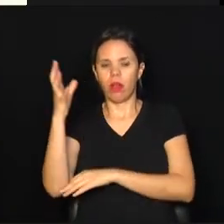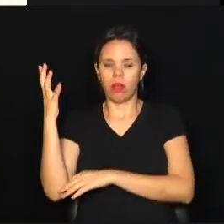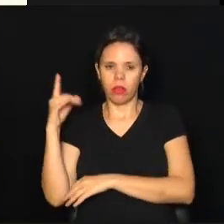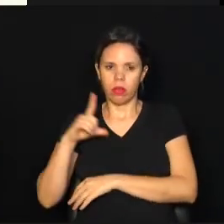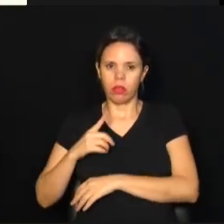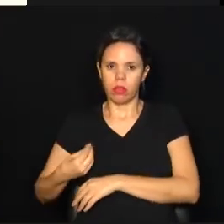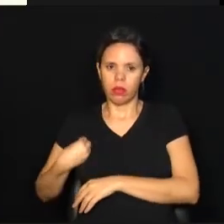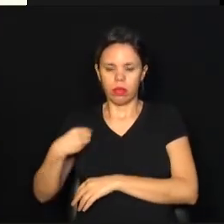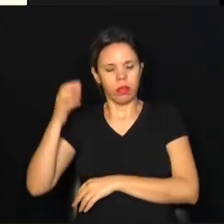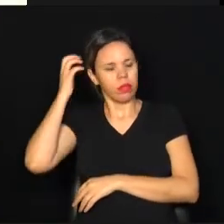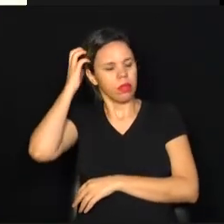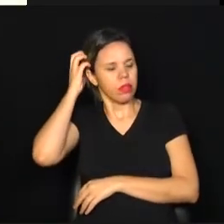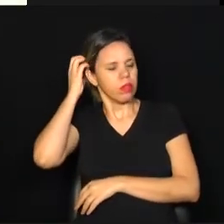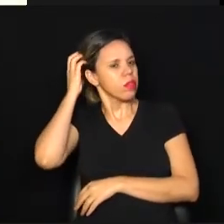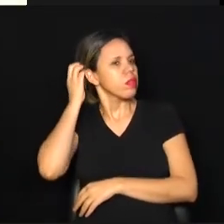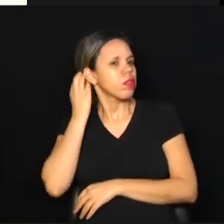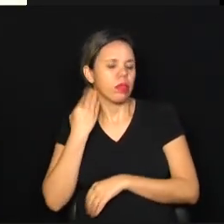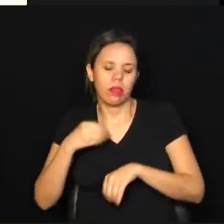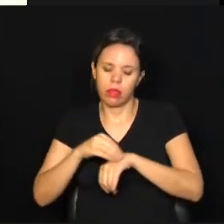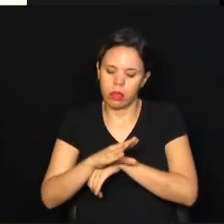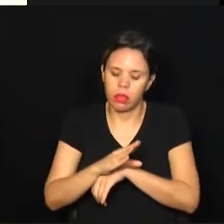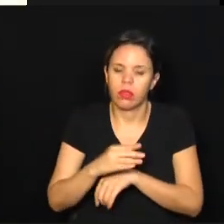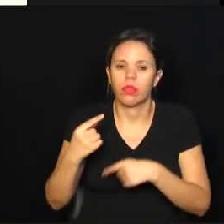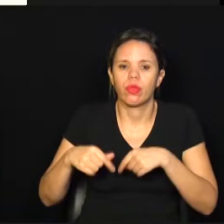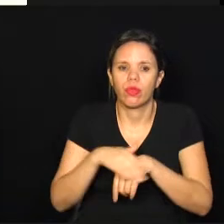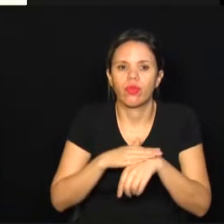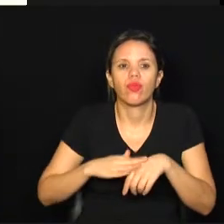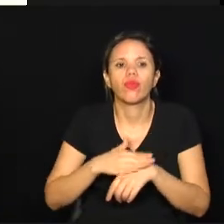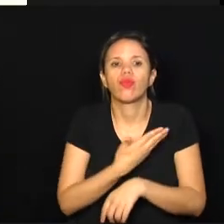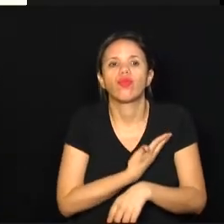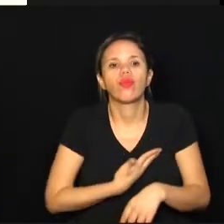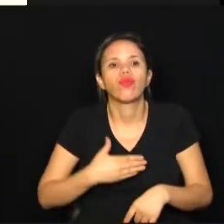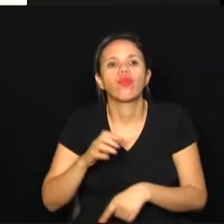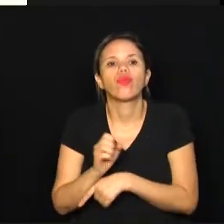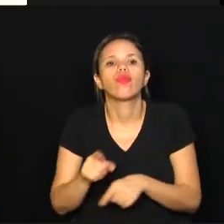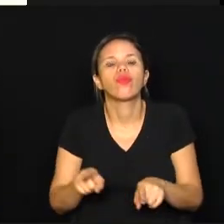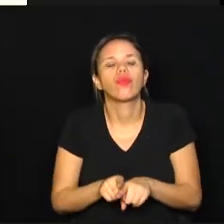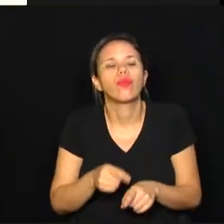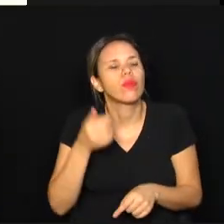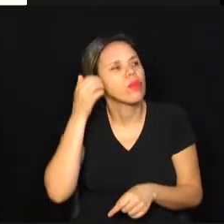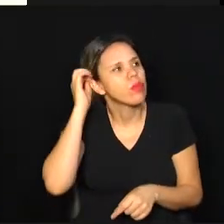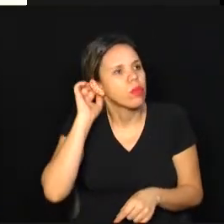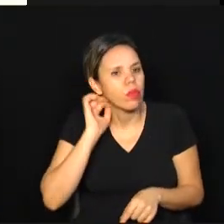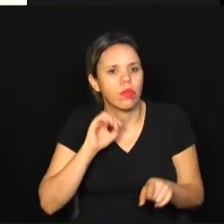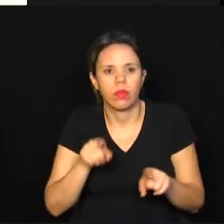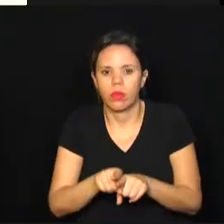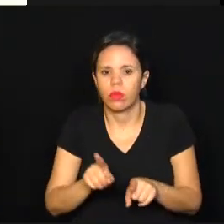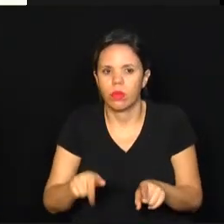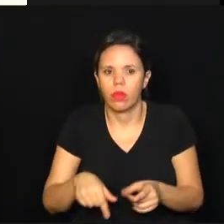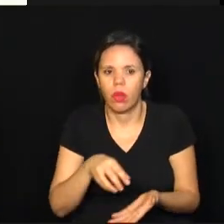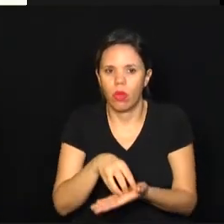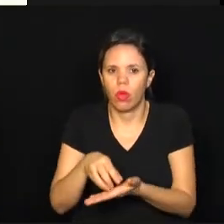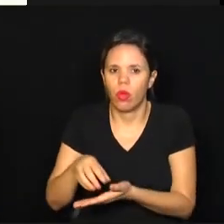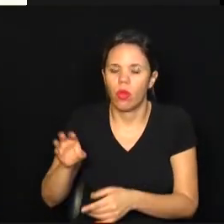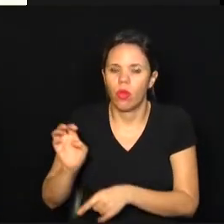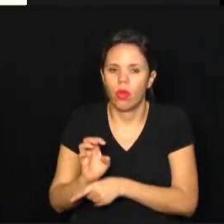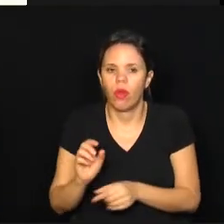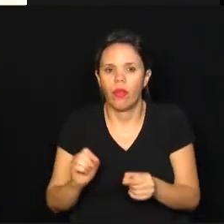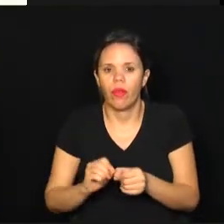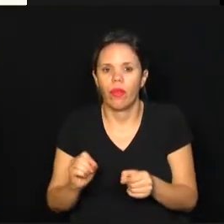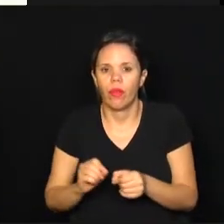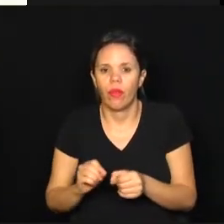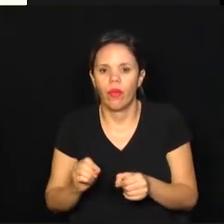tem que levar essa discussão a nível de Estado, do GRAPOAB, porque também é um órgão estadual que faz